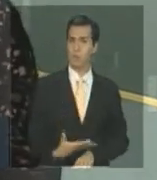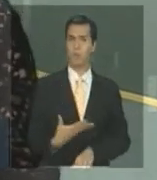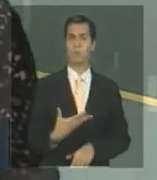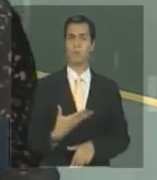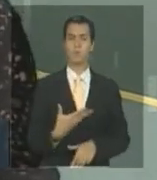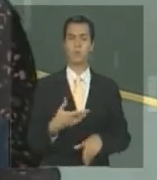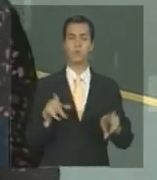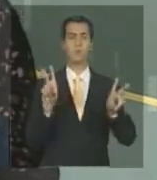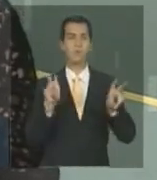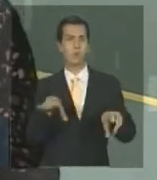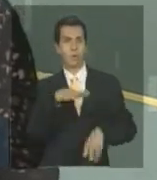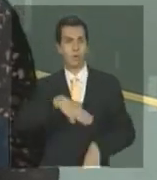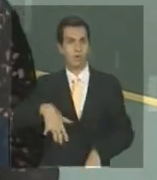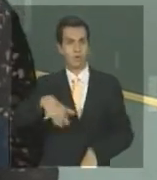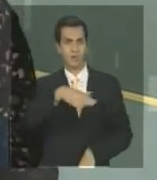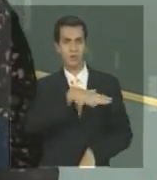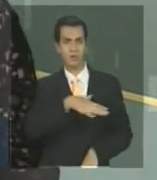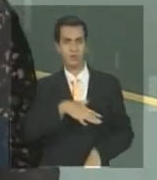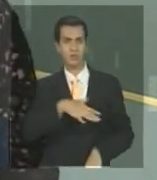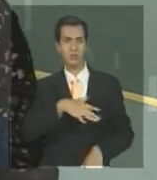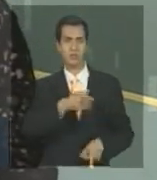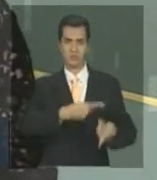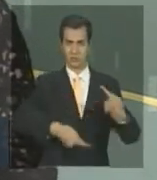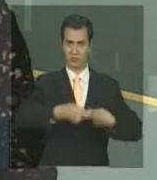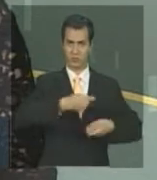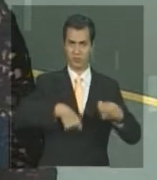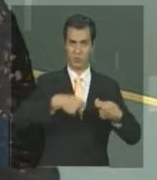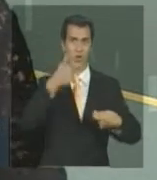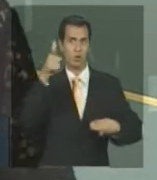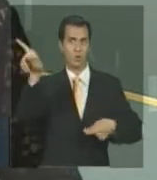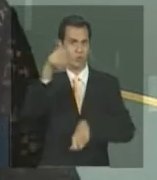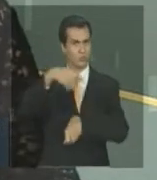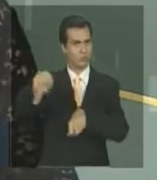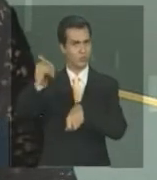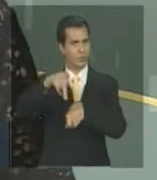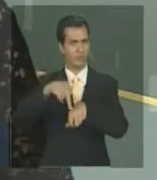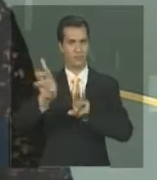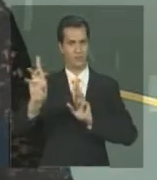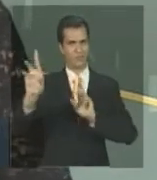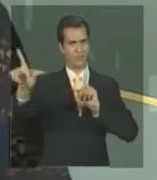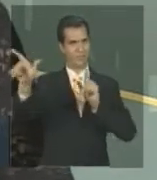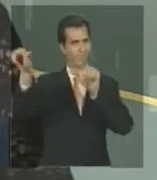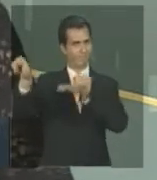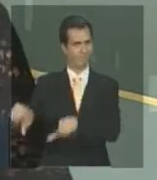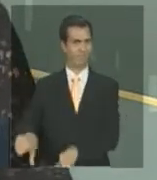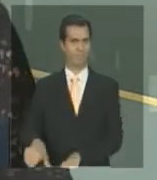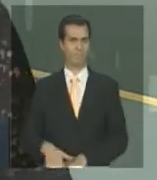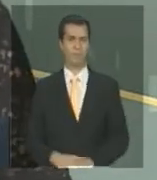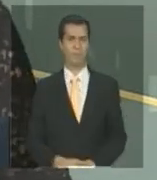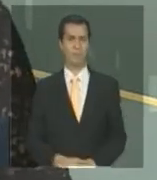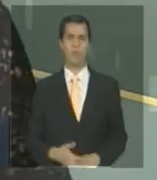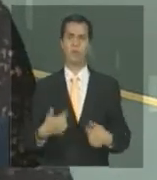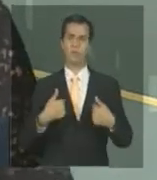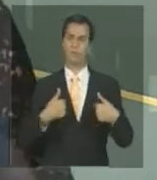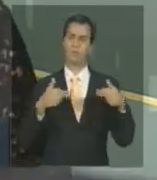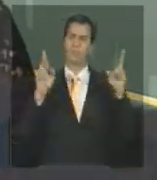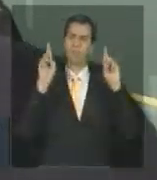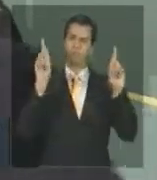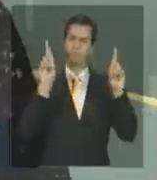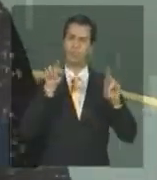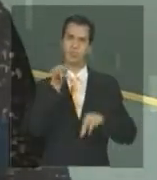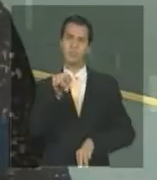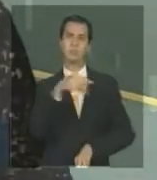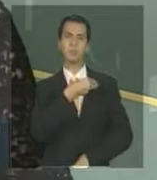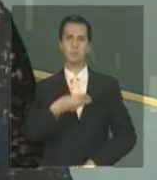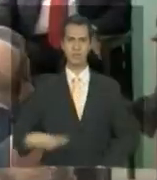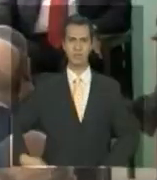que concerne às demais economias do mundo. Espero, caro ministro Aguinaldo, sua total dedicação